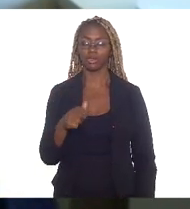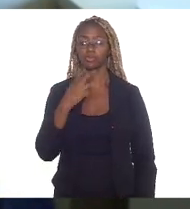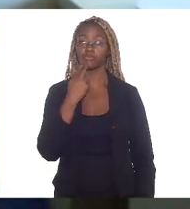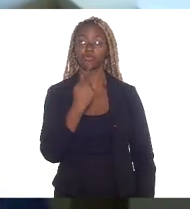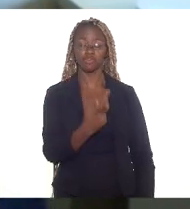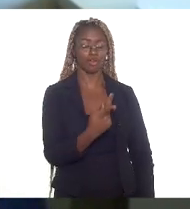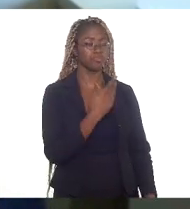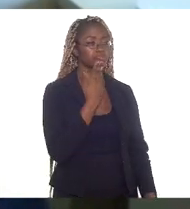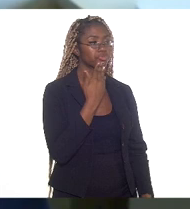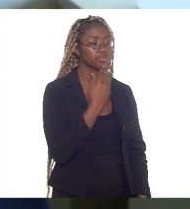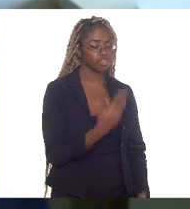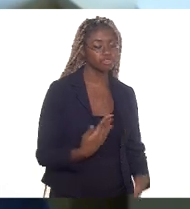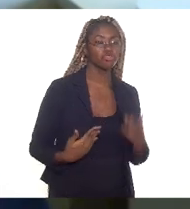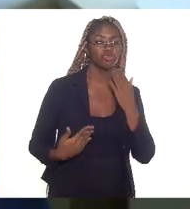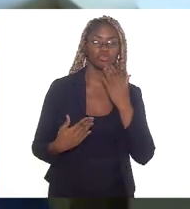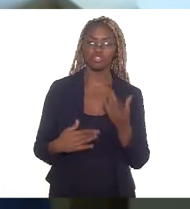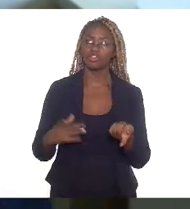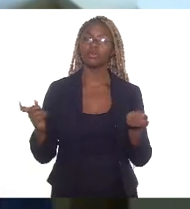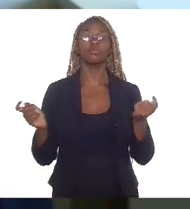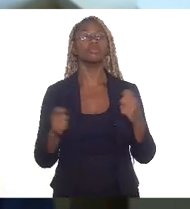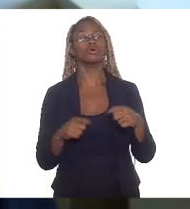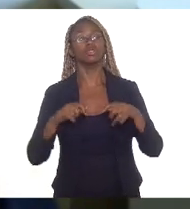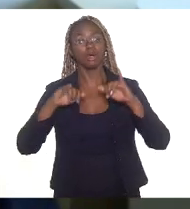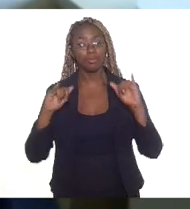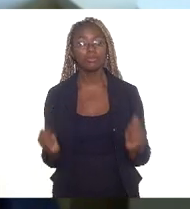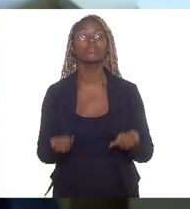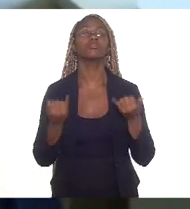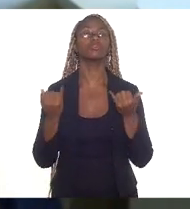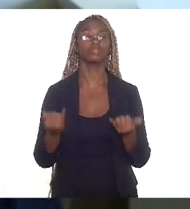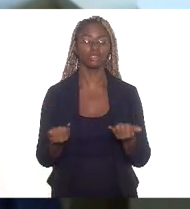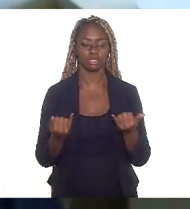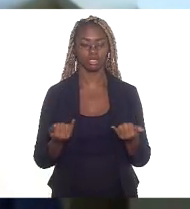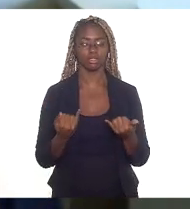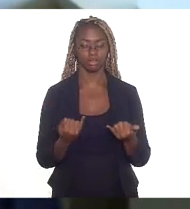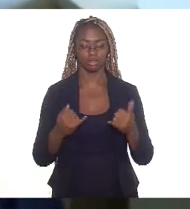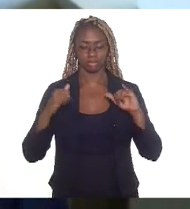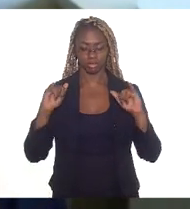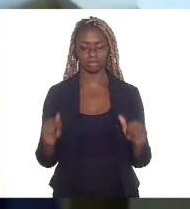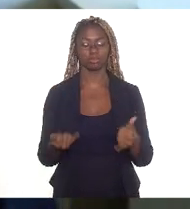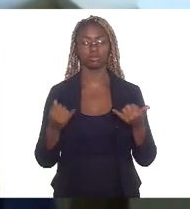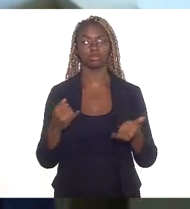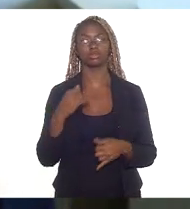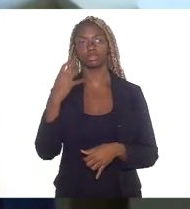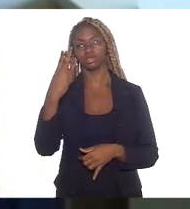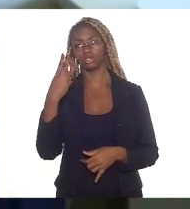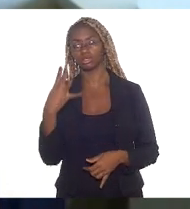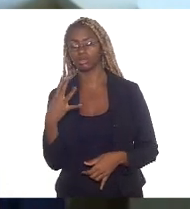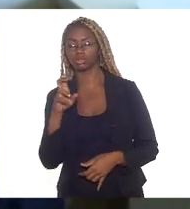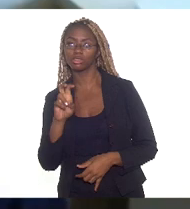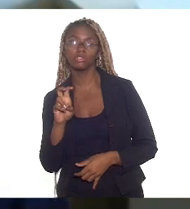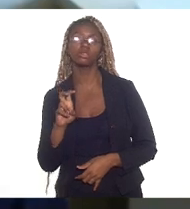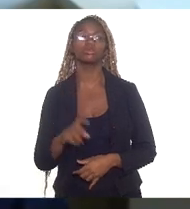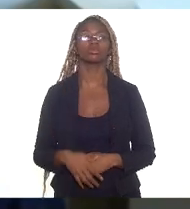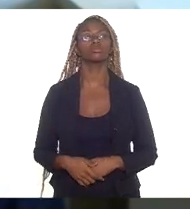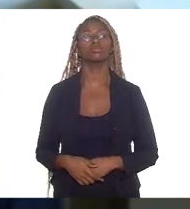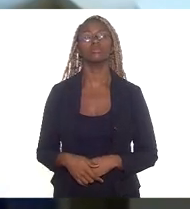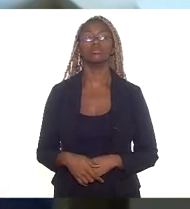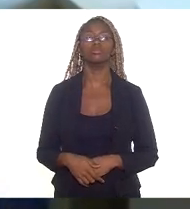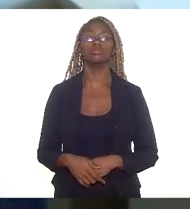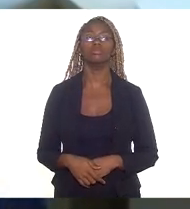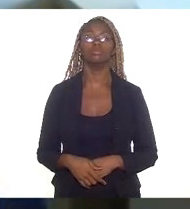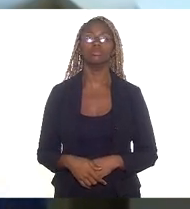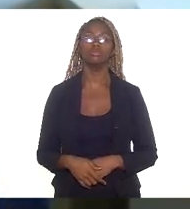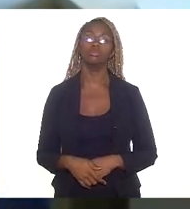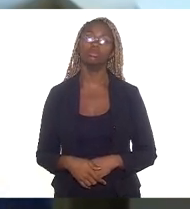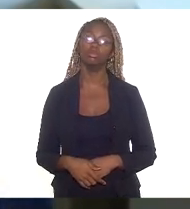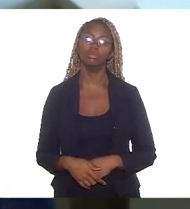recomendando a possibilidade do aproveitamento das emendas 3, 4 e 5 e da rejeição